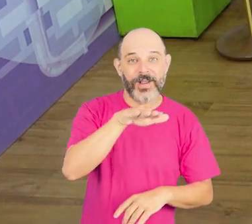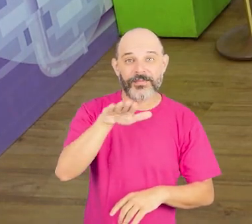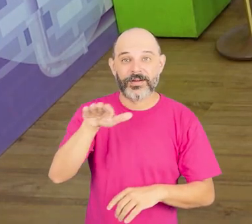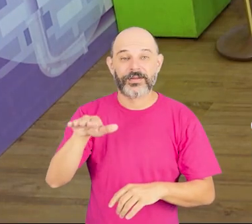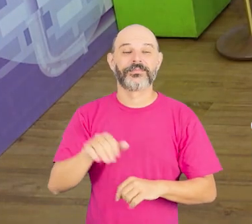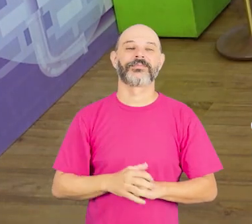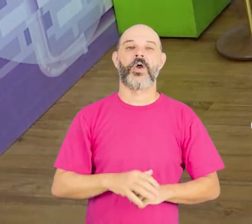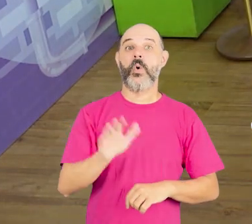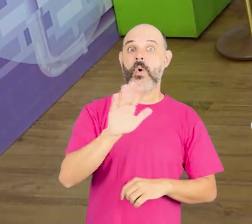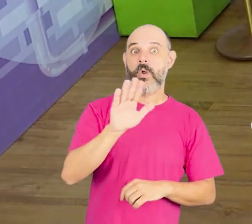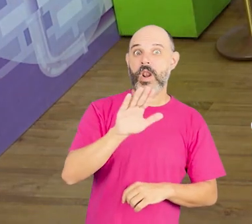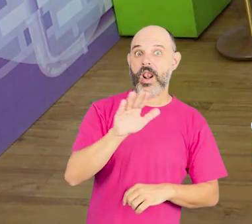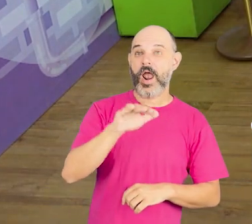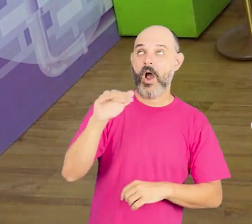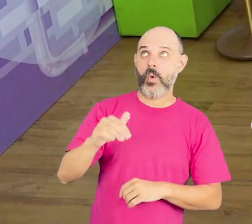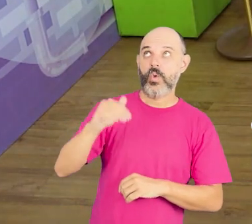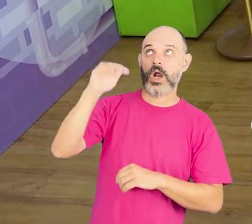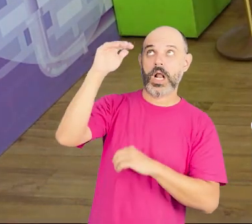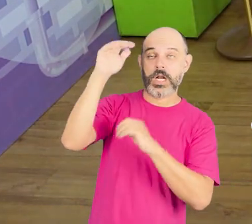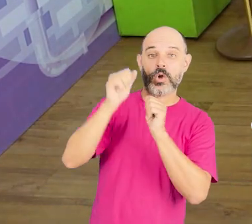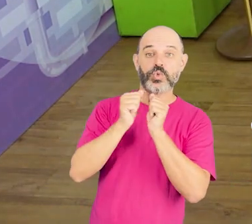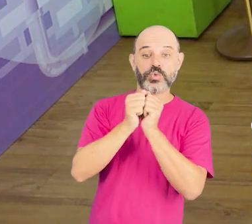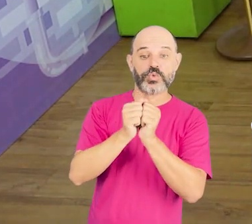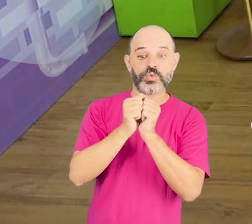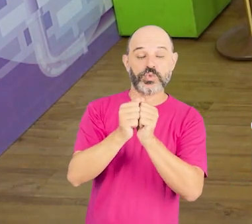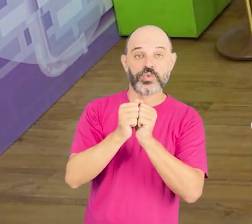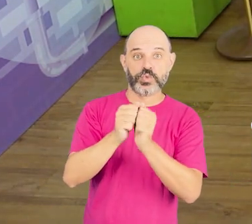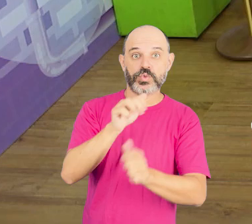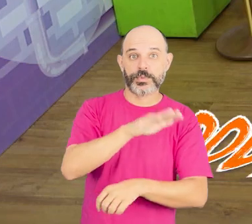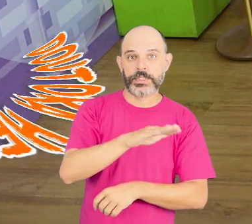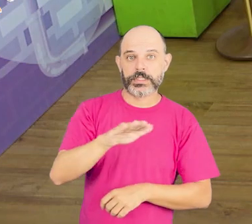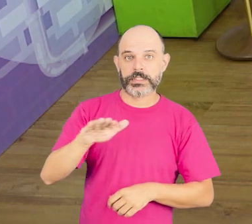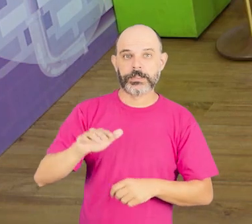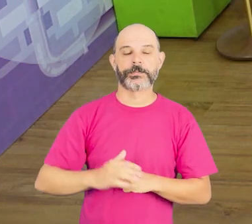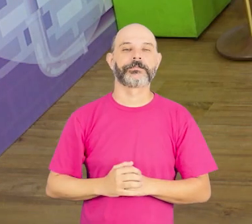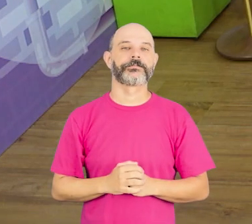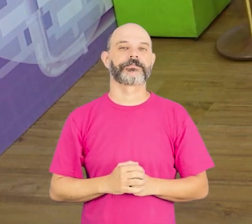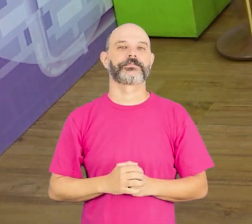pequeninos. E olá, grandões que acompanham os pequeninos.